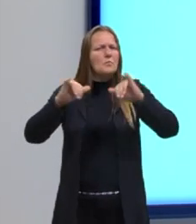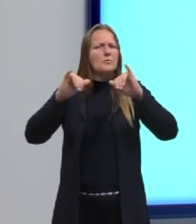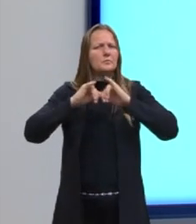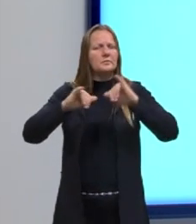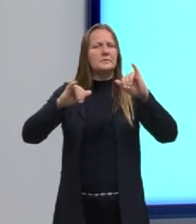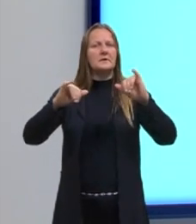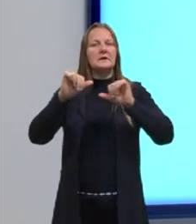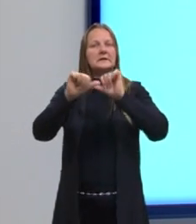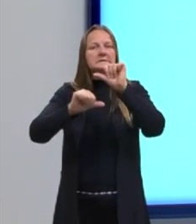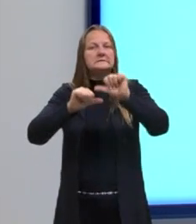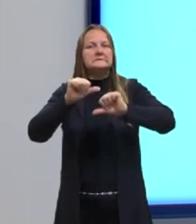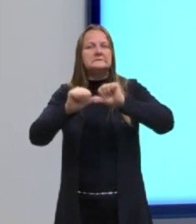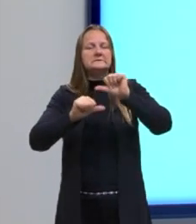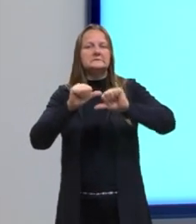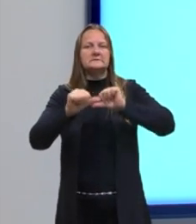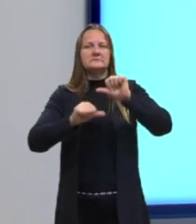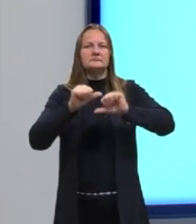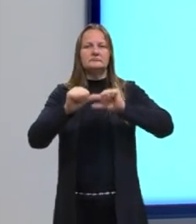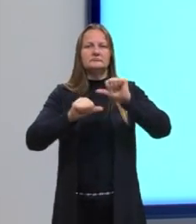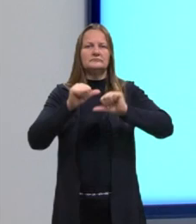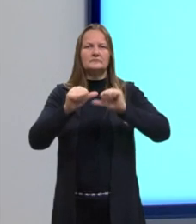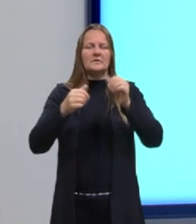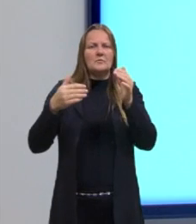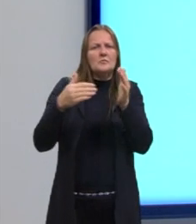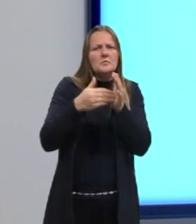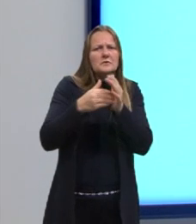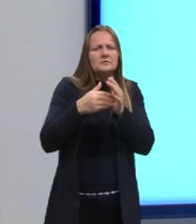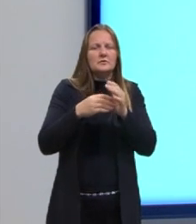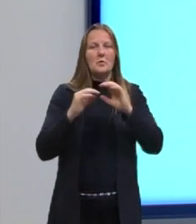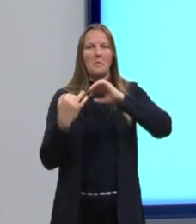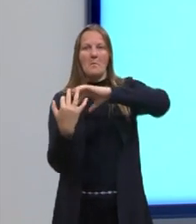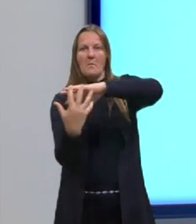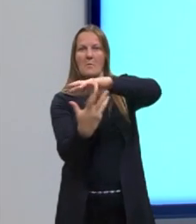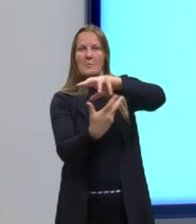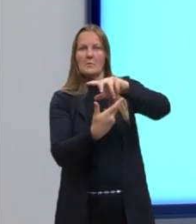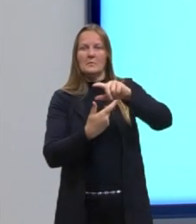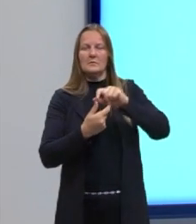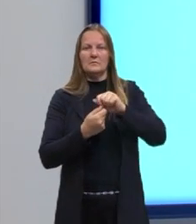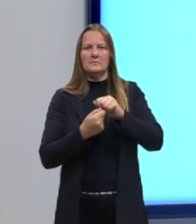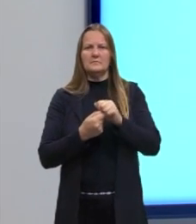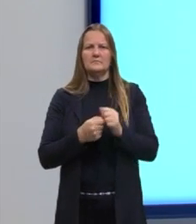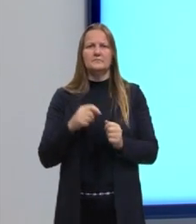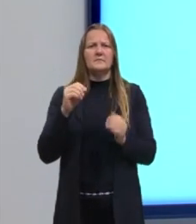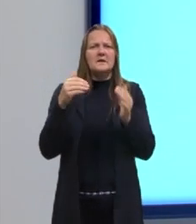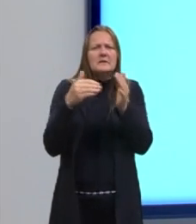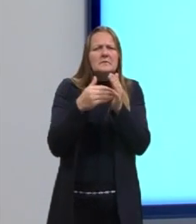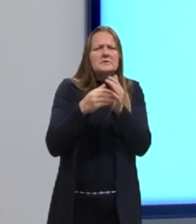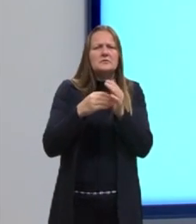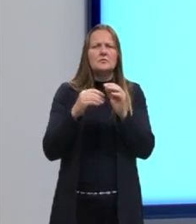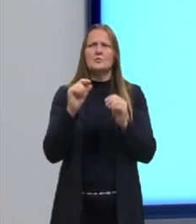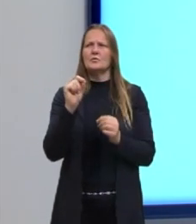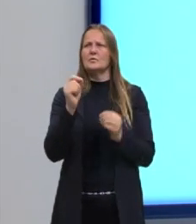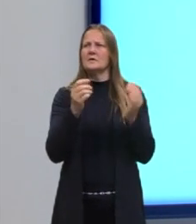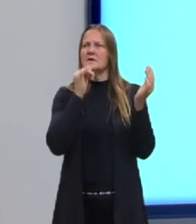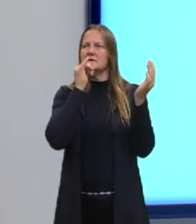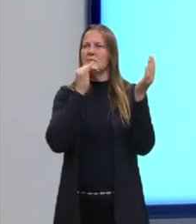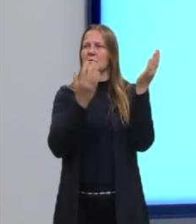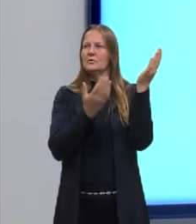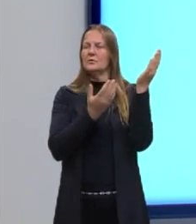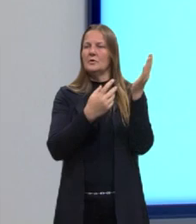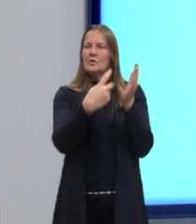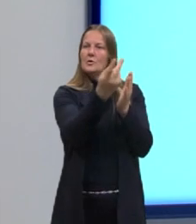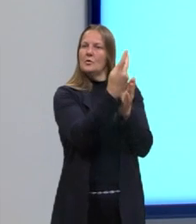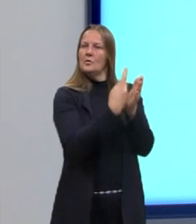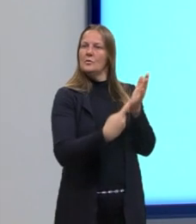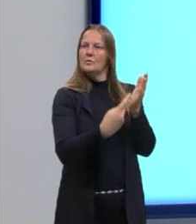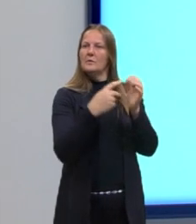mudanças nessas nesses limites planetários esses limites planetários Aqui nós temos uma